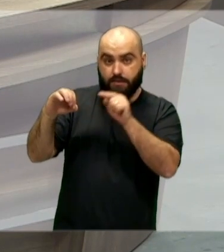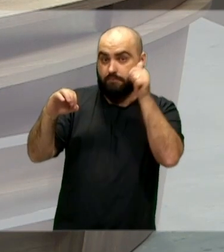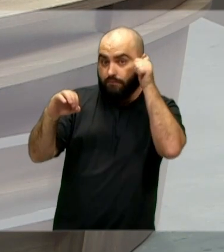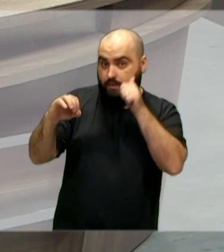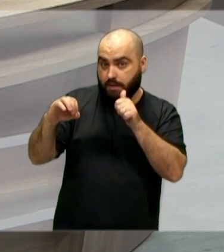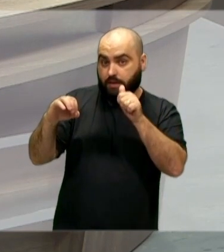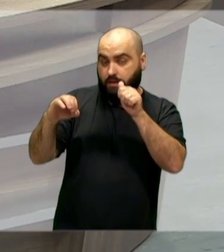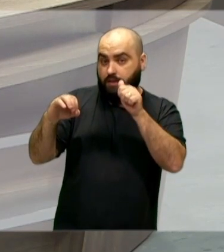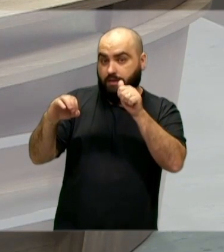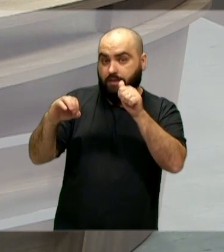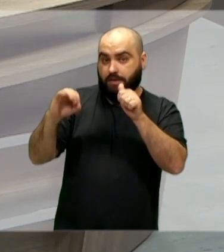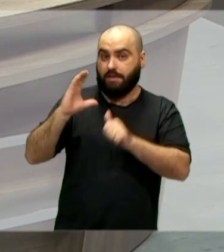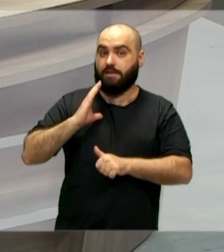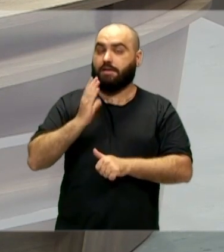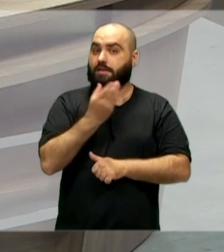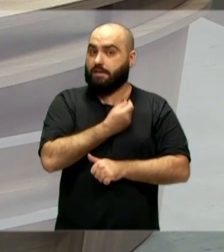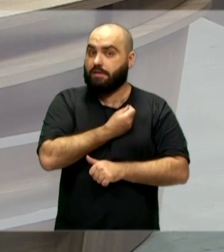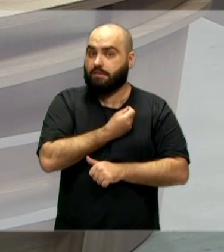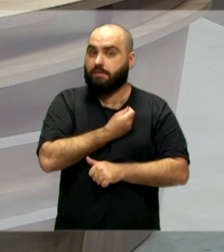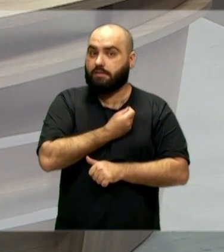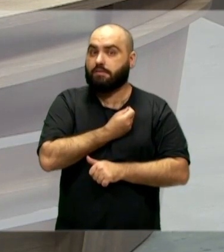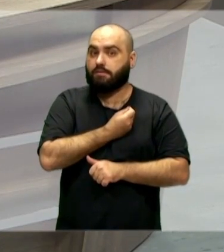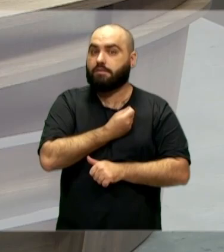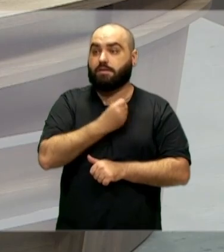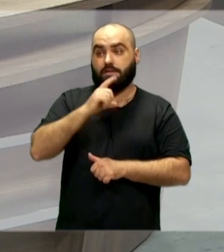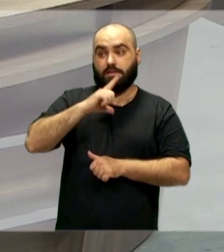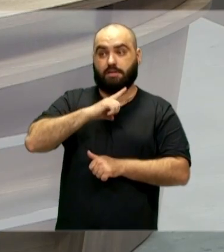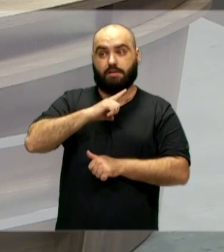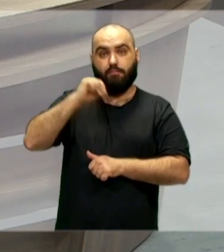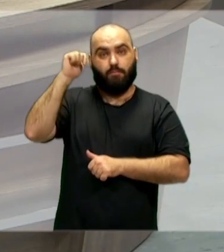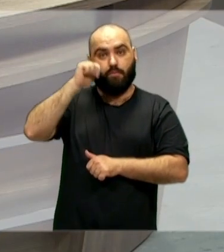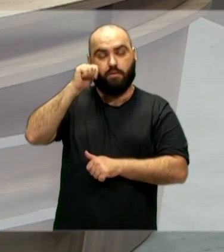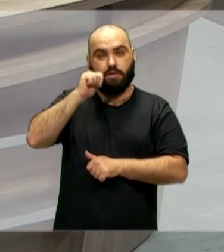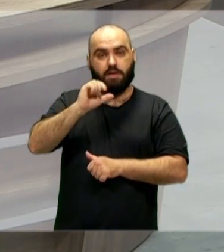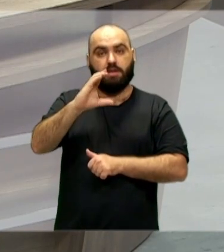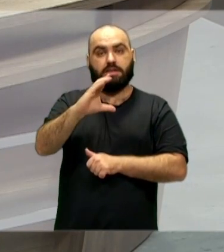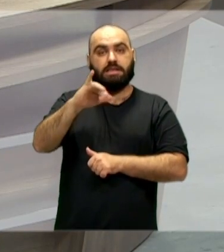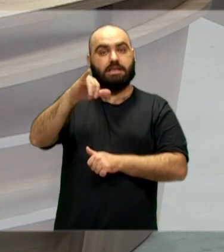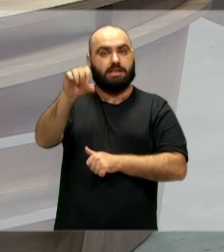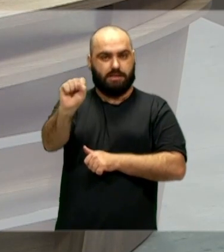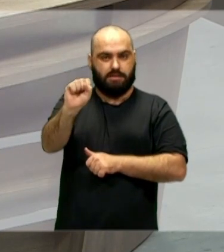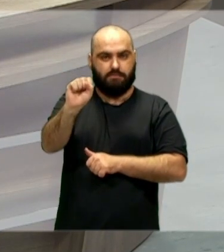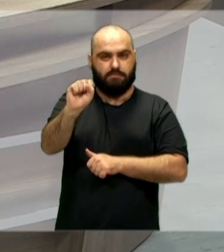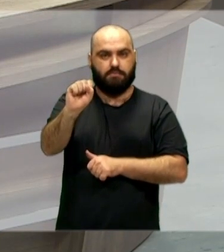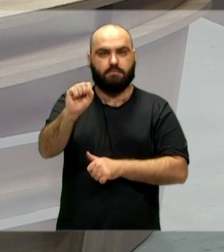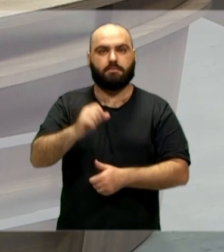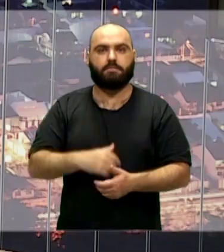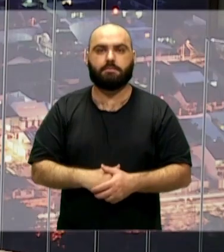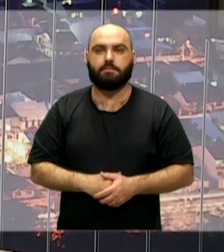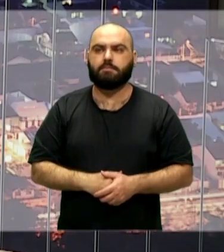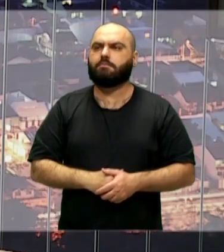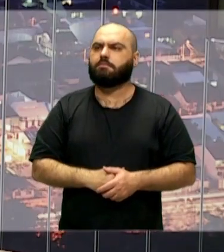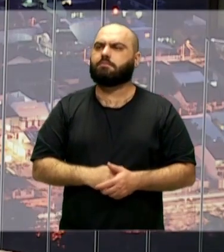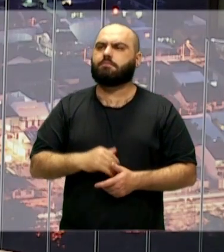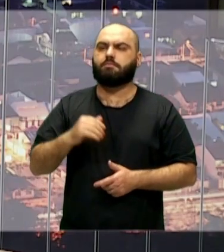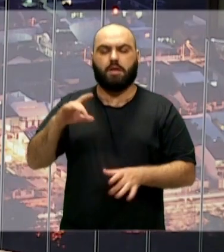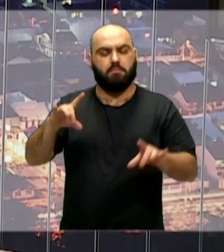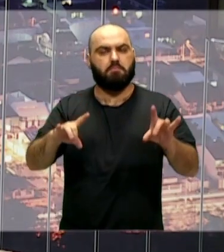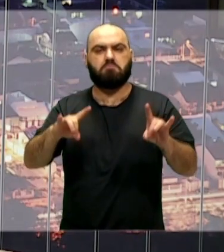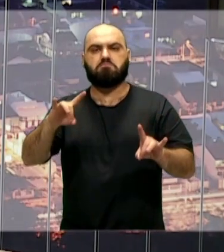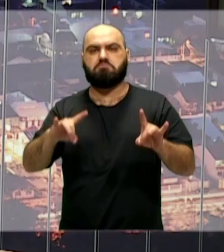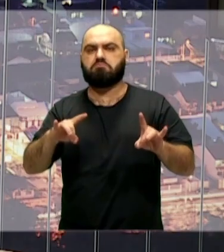ela foi representada por uma mulher cis, né? E uma atriz